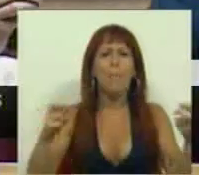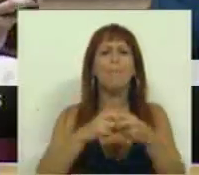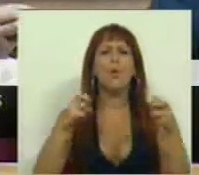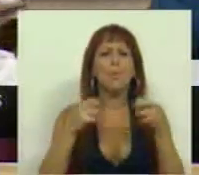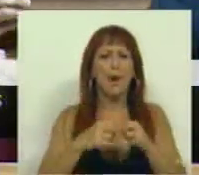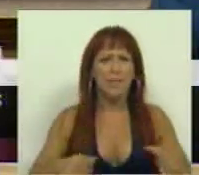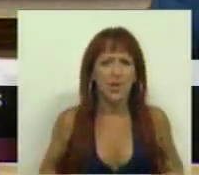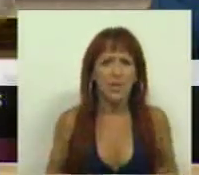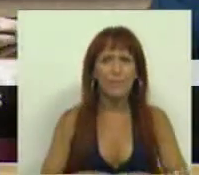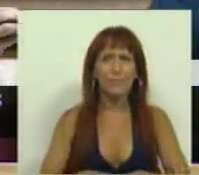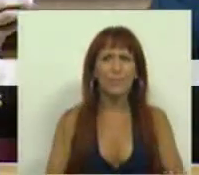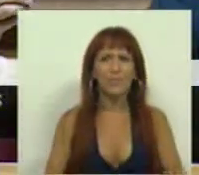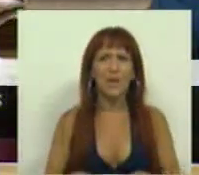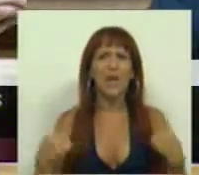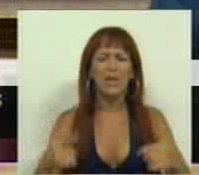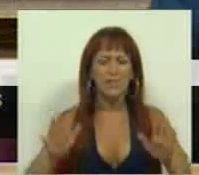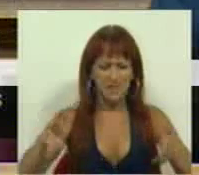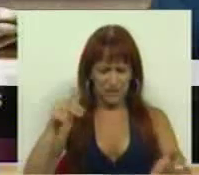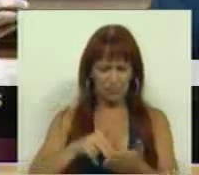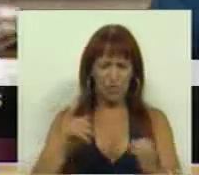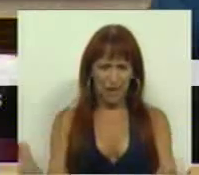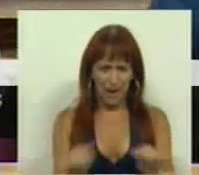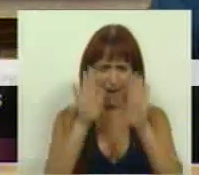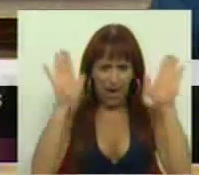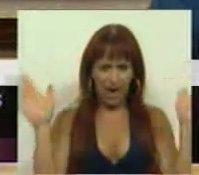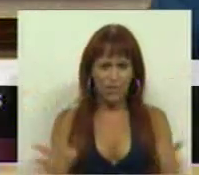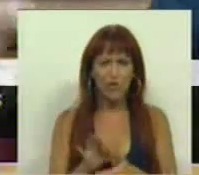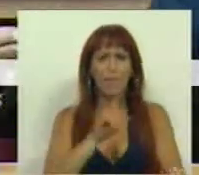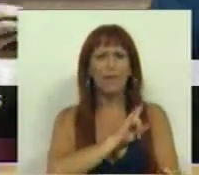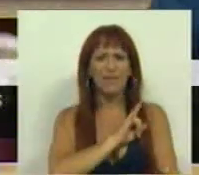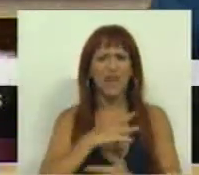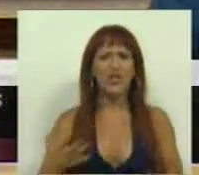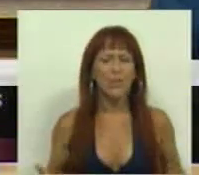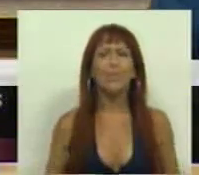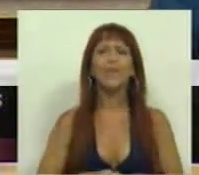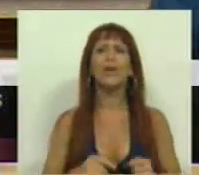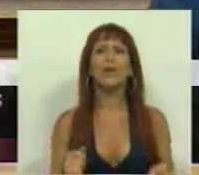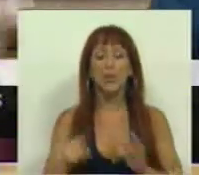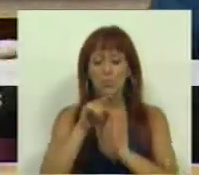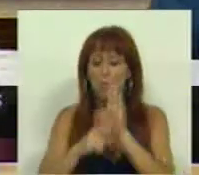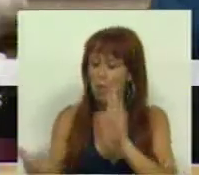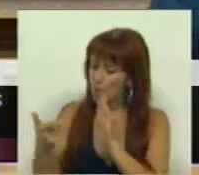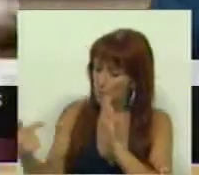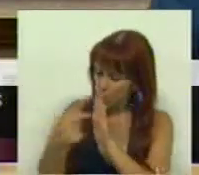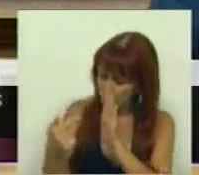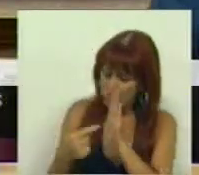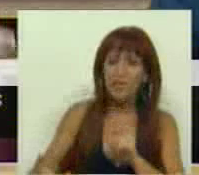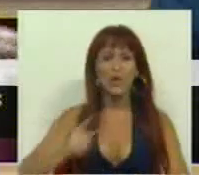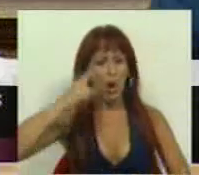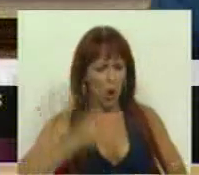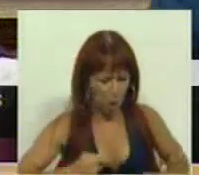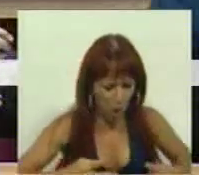problema sem de facto tomar posição Clara sobre as privatizações sobre o memorando de entendimento sobre a